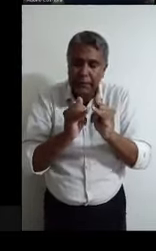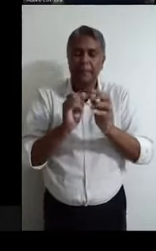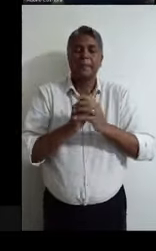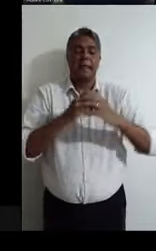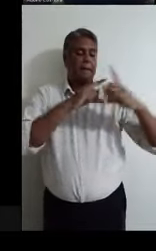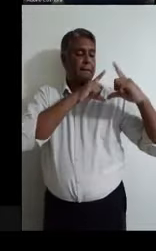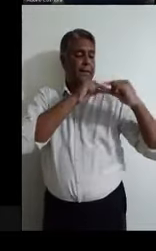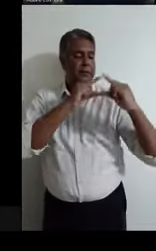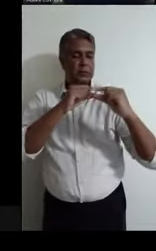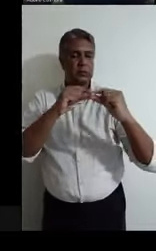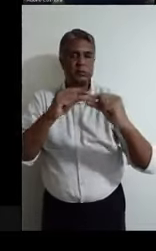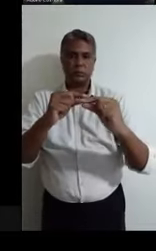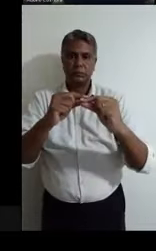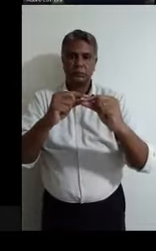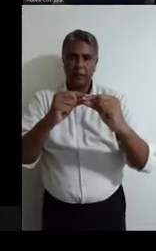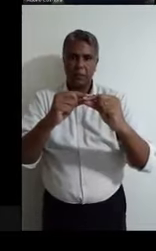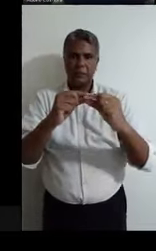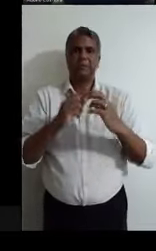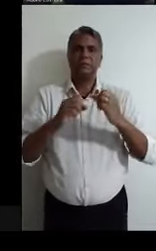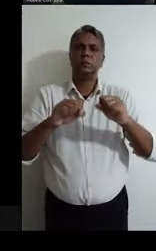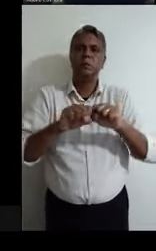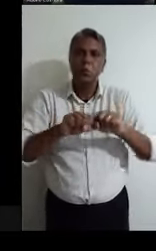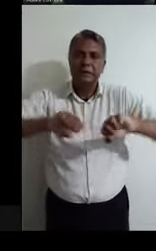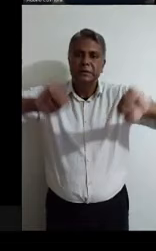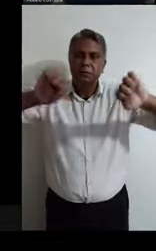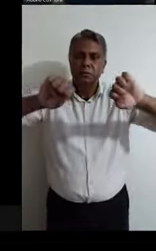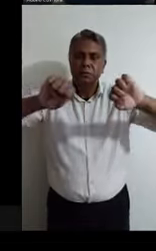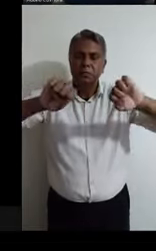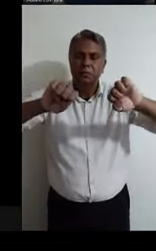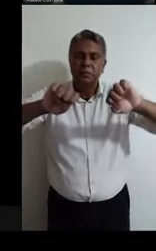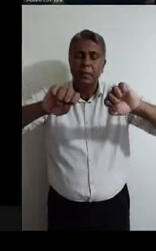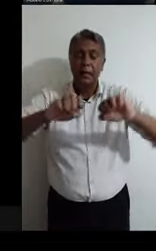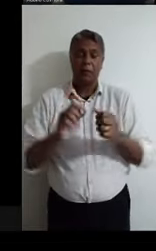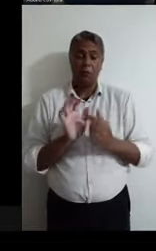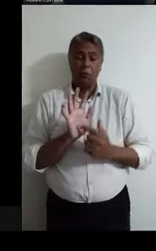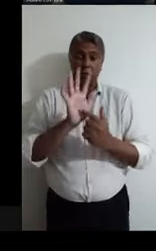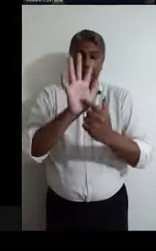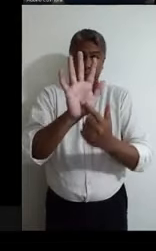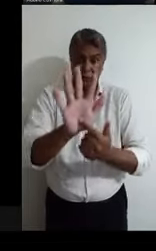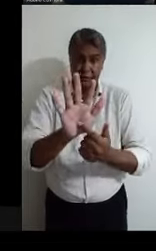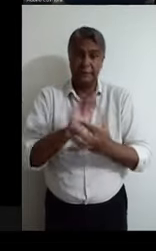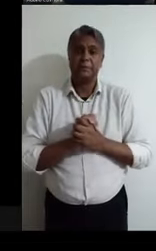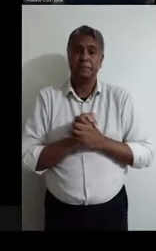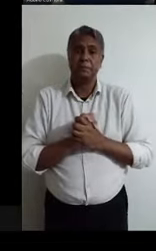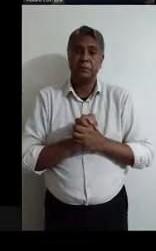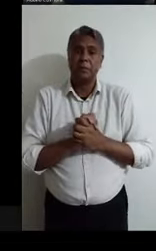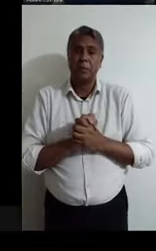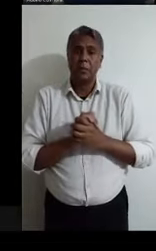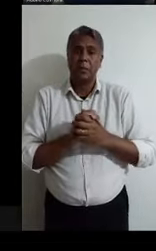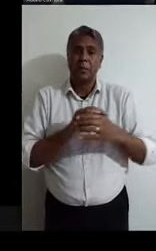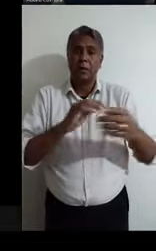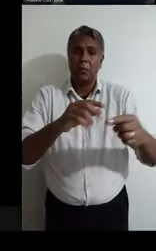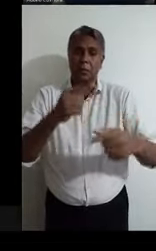na equação da aceleração, eu quero construir uma relação